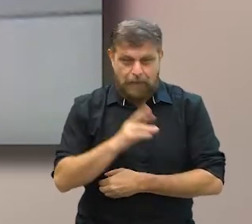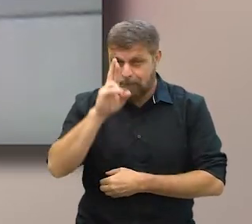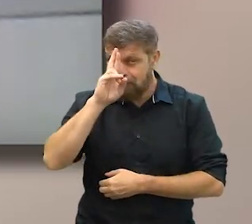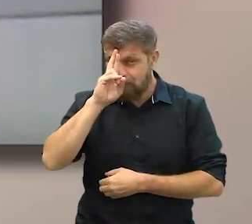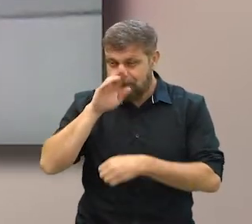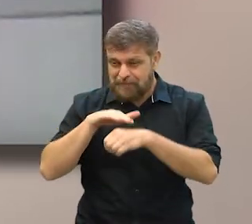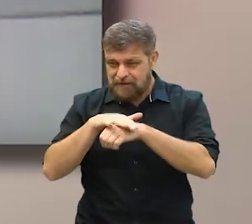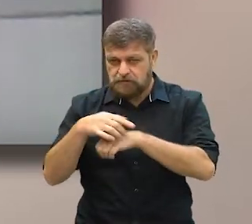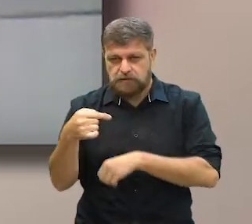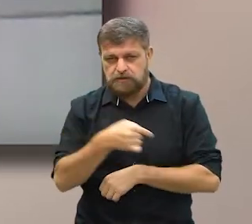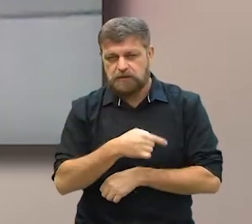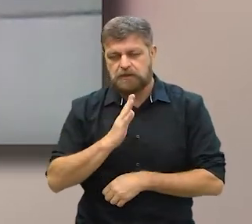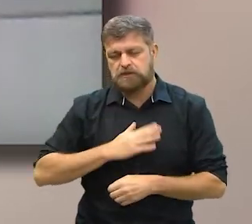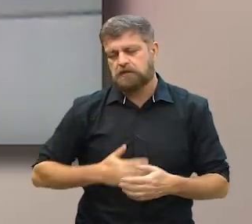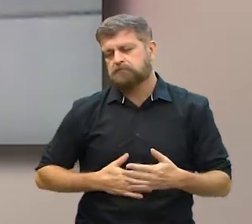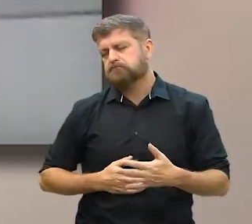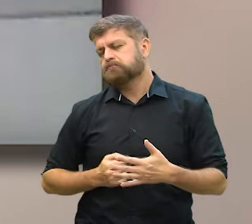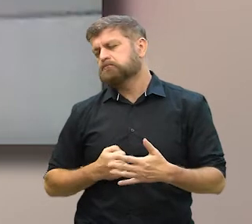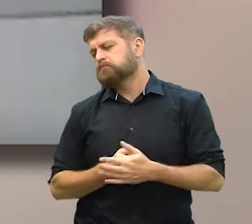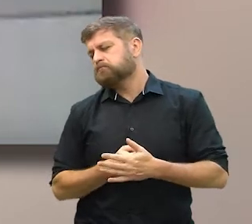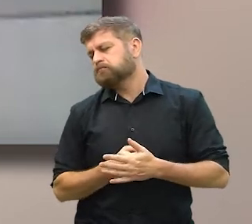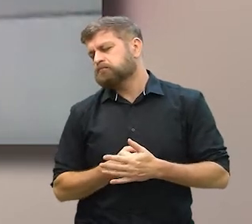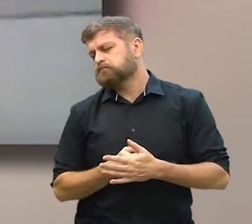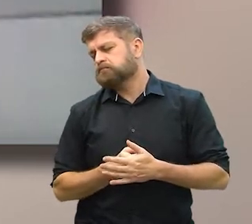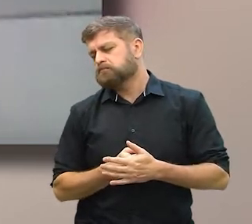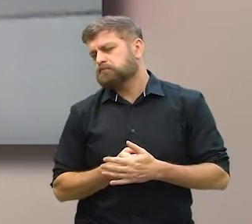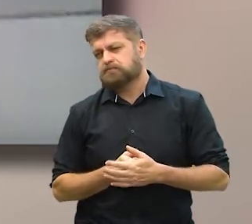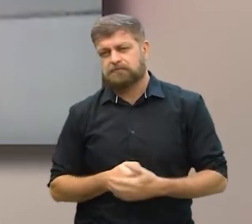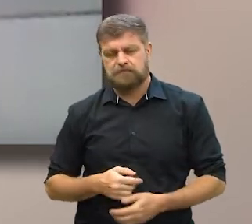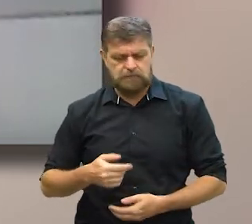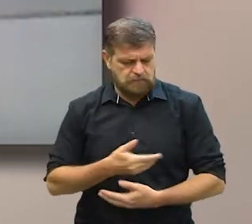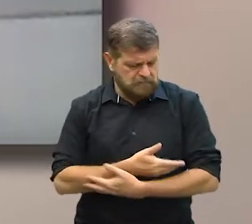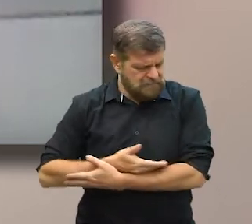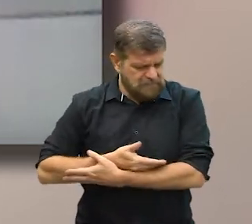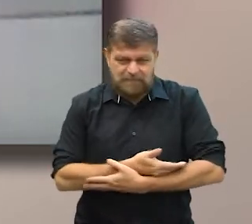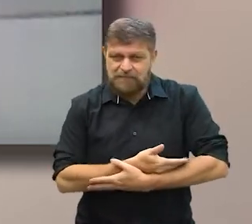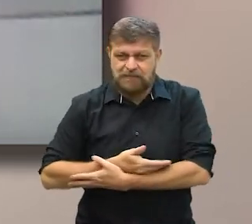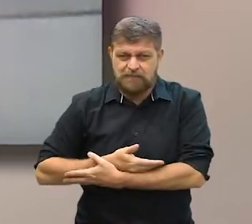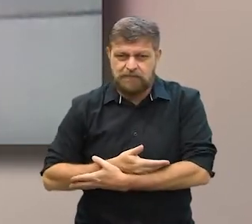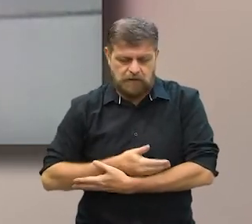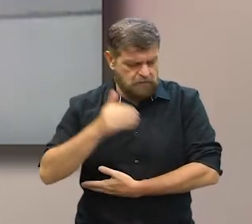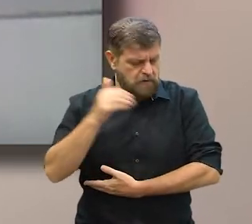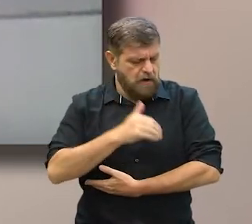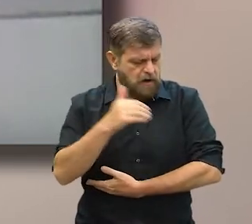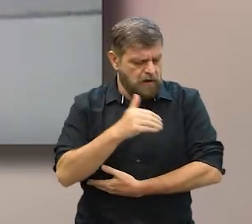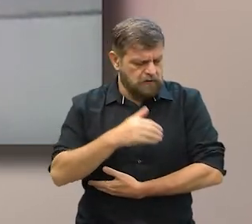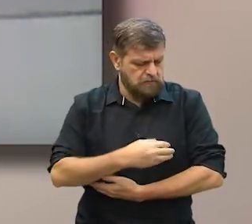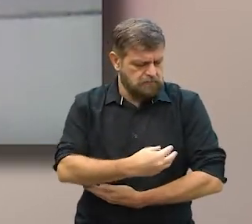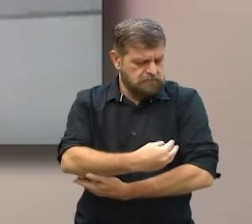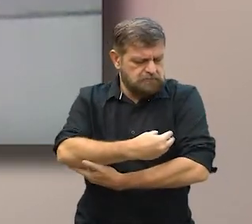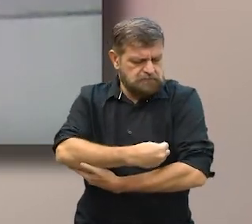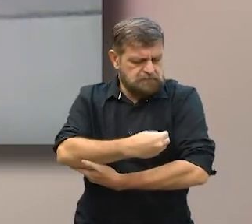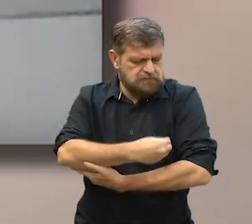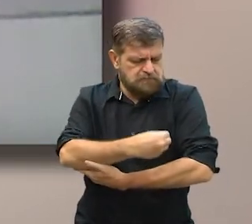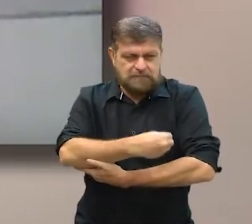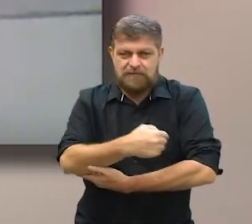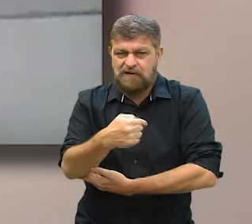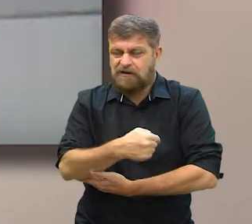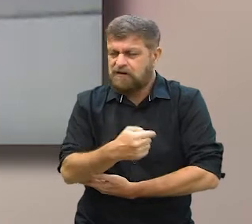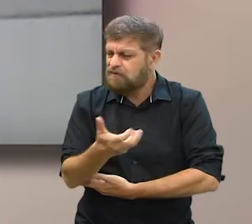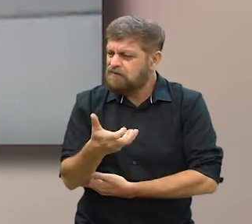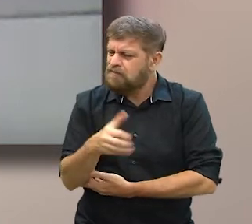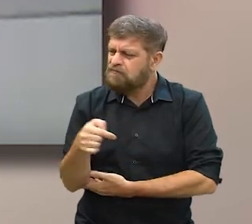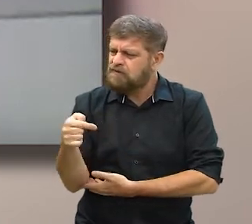eu tentei acordá-lo à meia-noite, porque ele tinha mamado 8h30, não acordou às 11h30, eu fui lá à meia-noite e acordei o menino. E